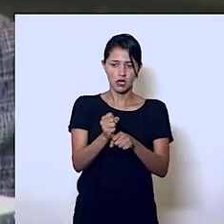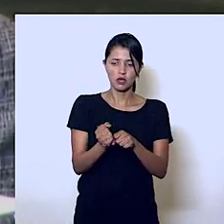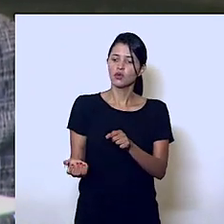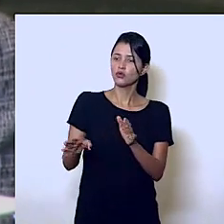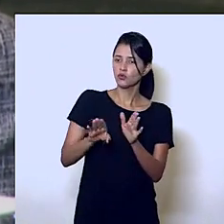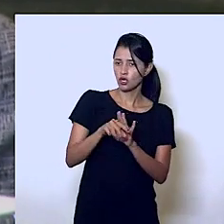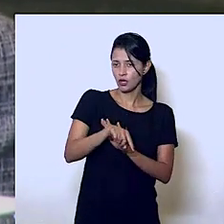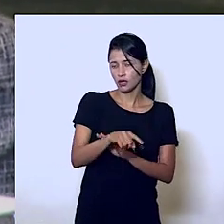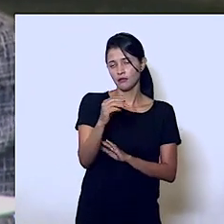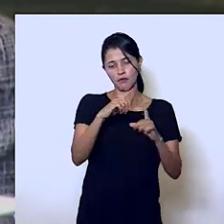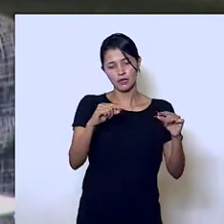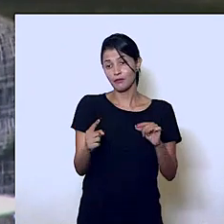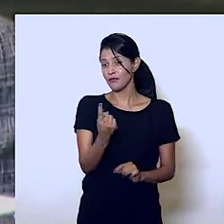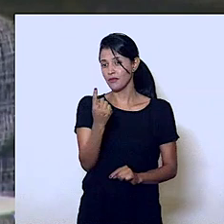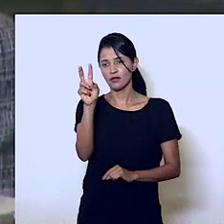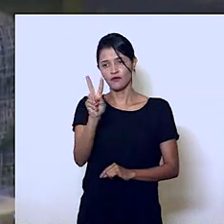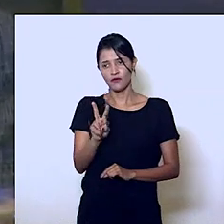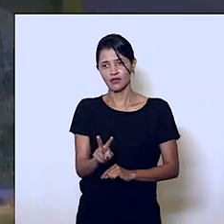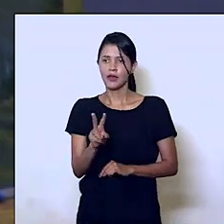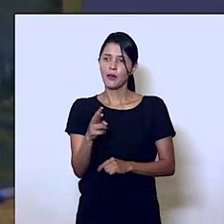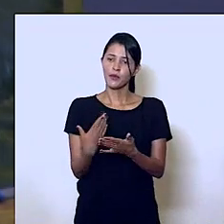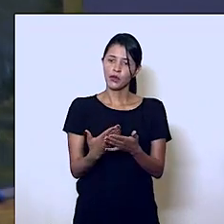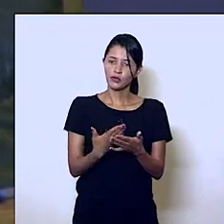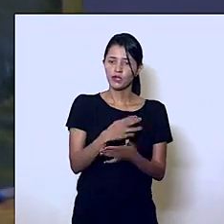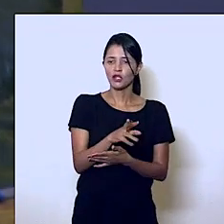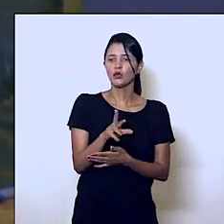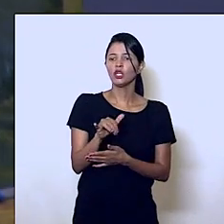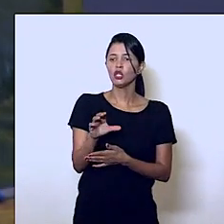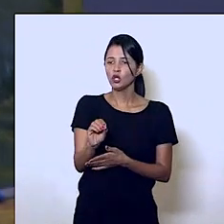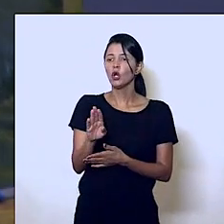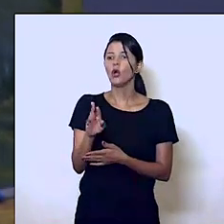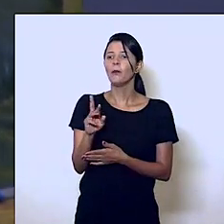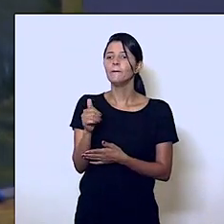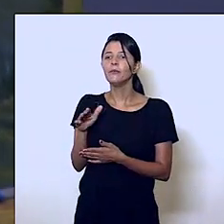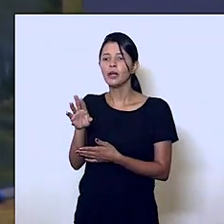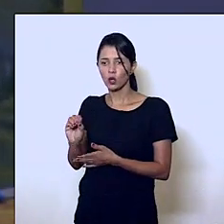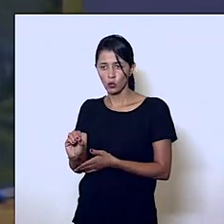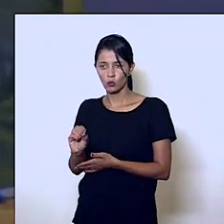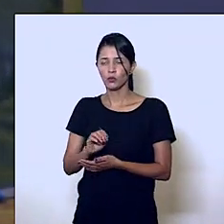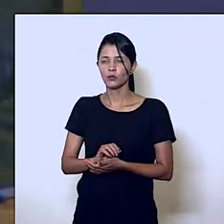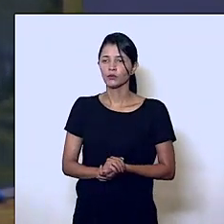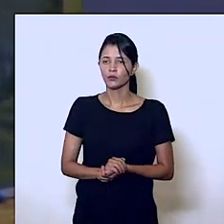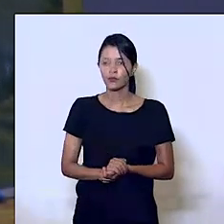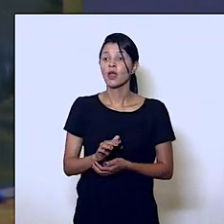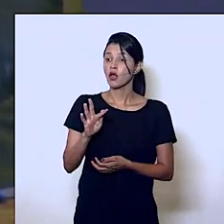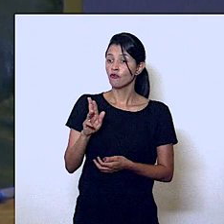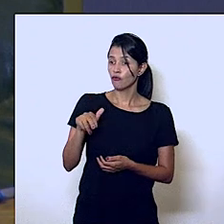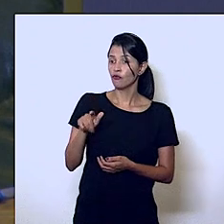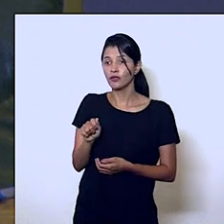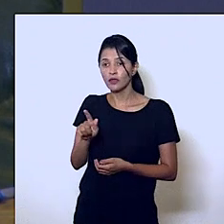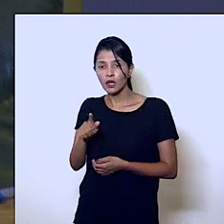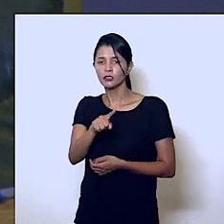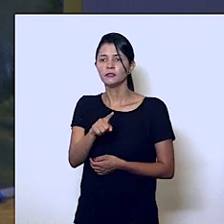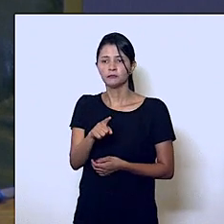para cursar o Instituto Rio Branco. A FUNAG deve muito ao embaixador Flecha de Lima,